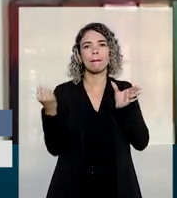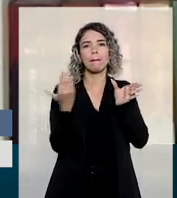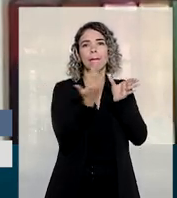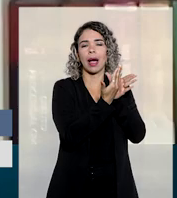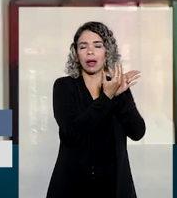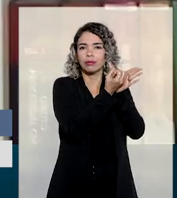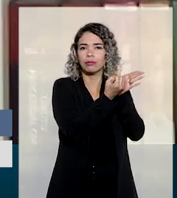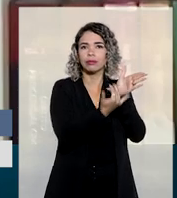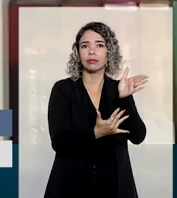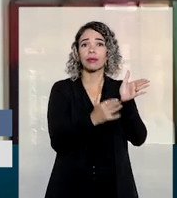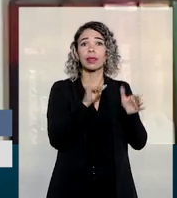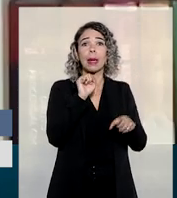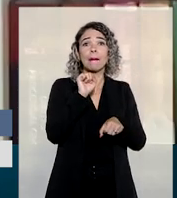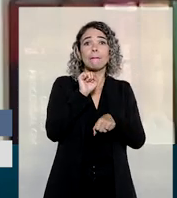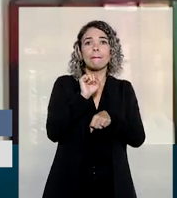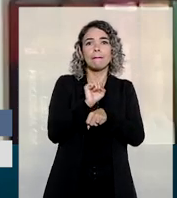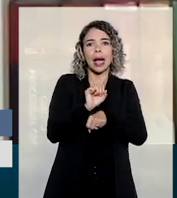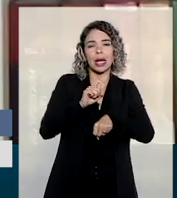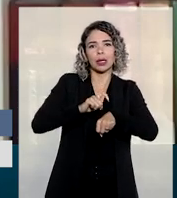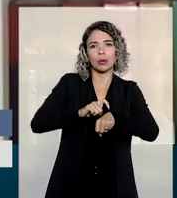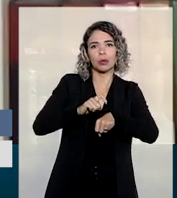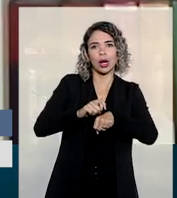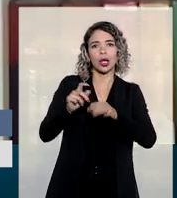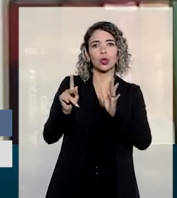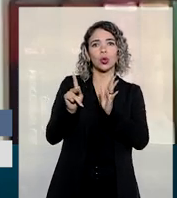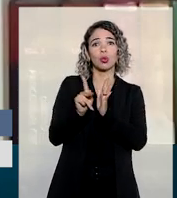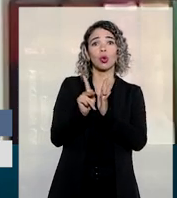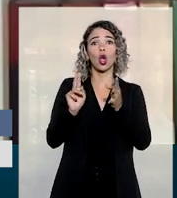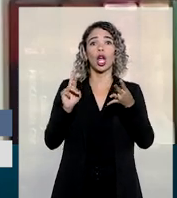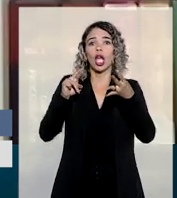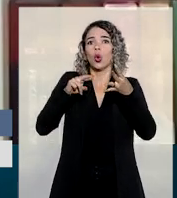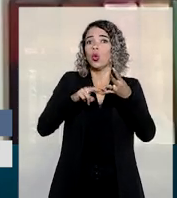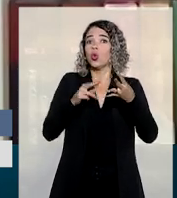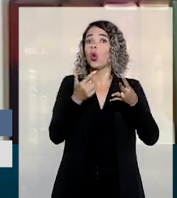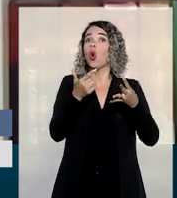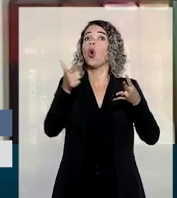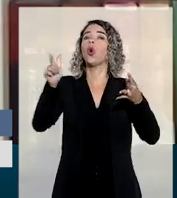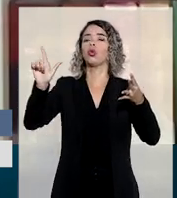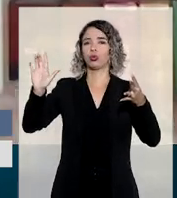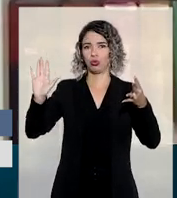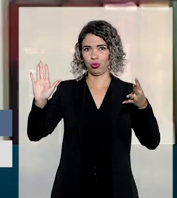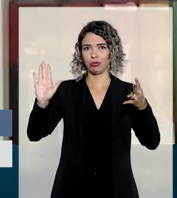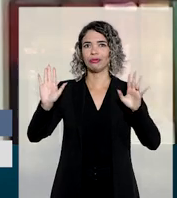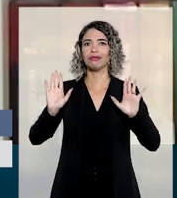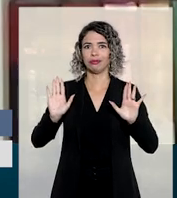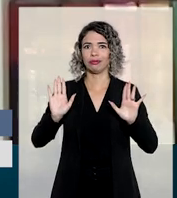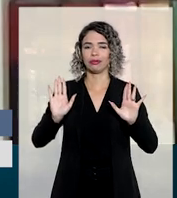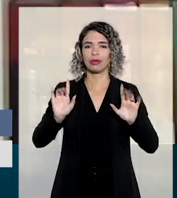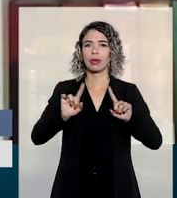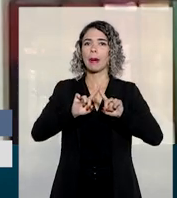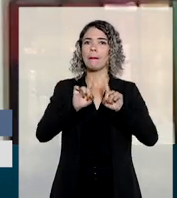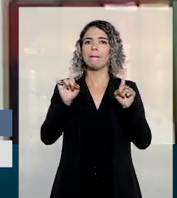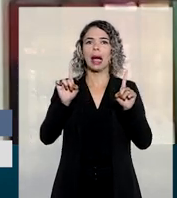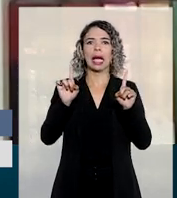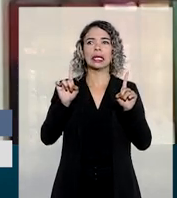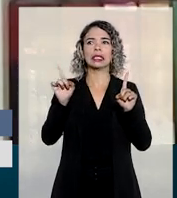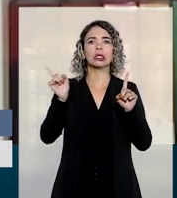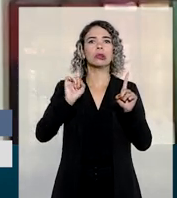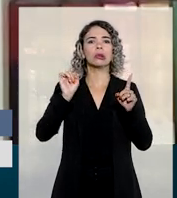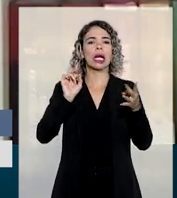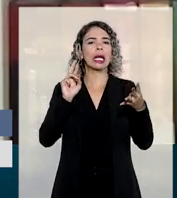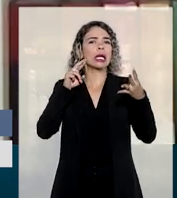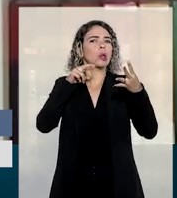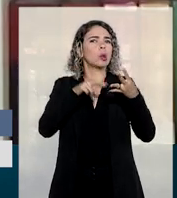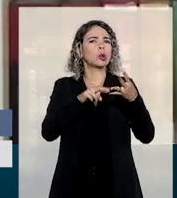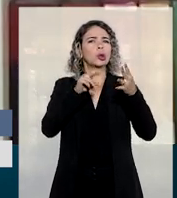de declaração interrompem o prazo para interposição de recurso. E aí não faz menção a